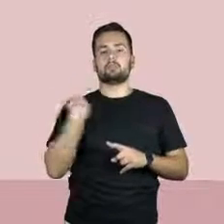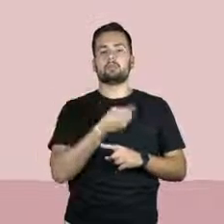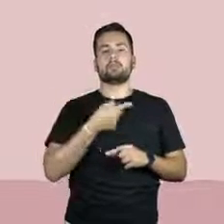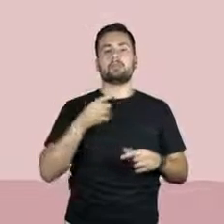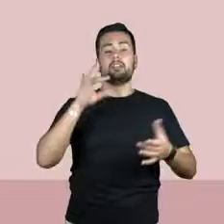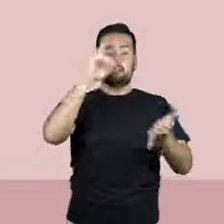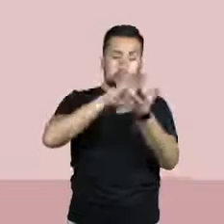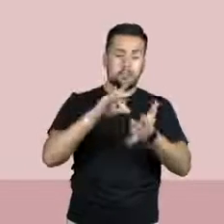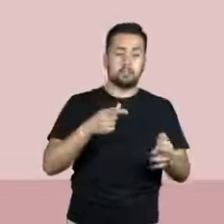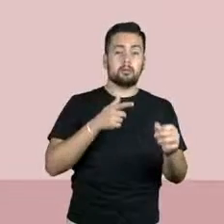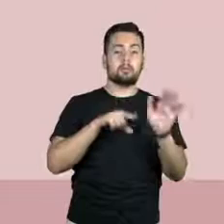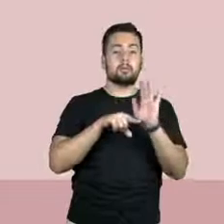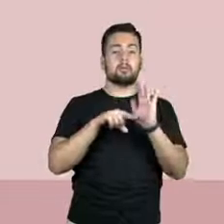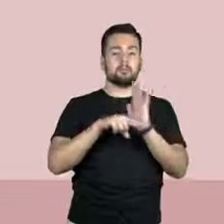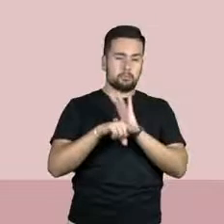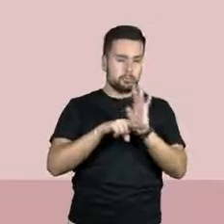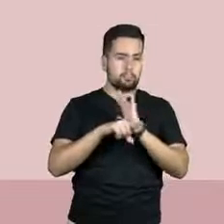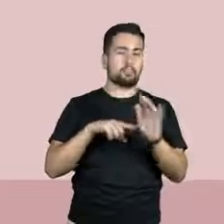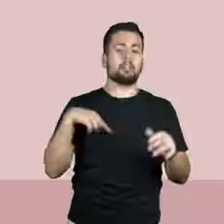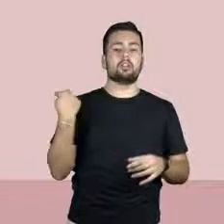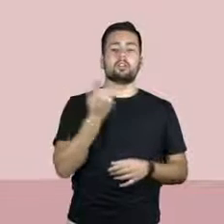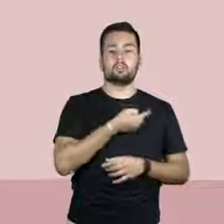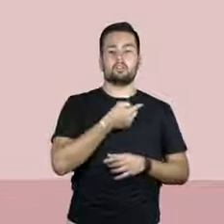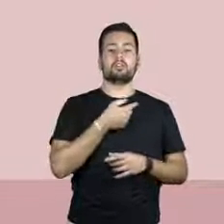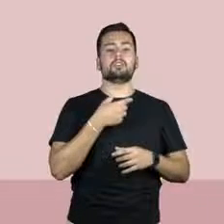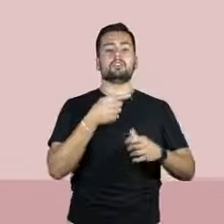um formato muito diferente de algo